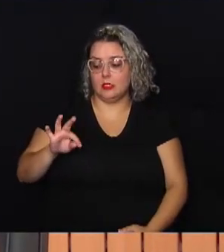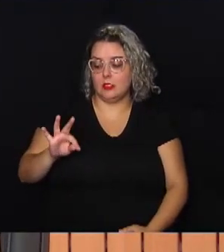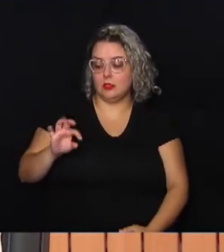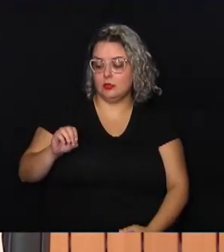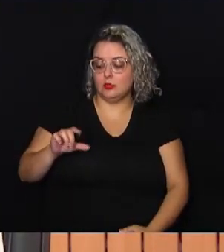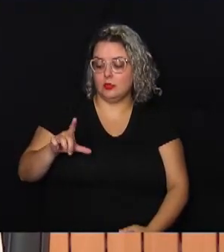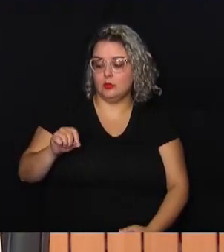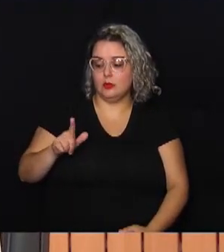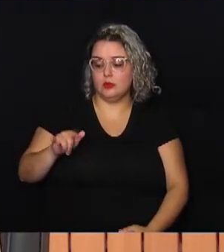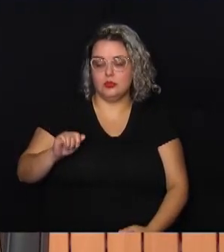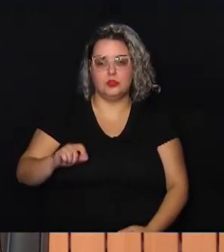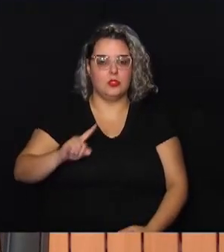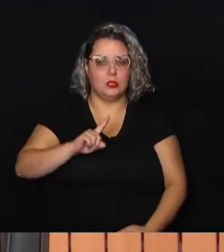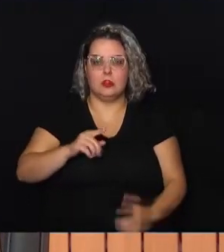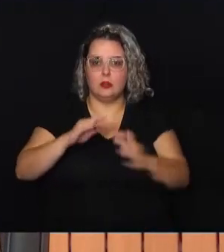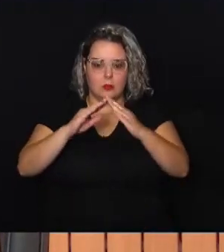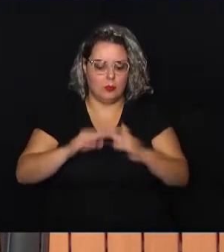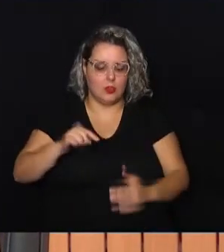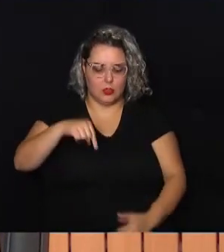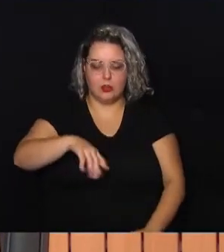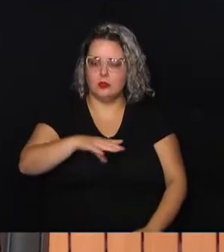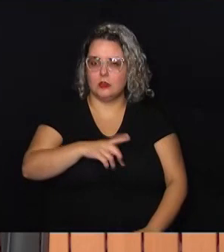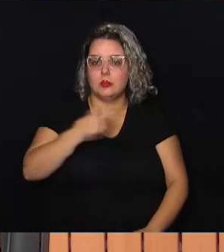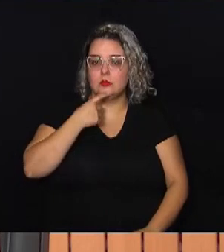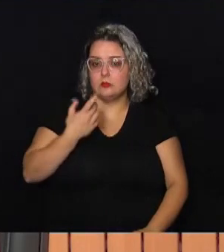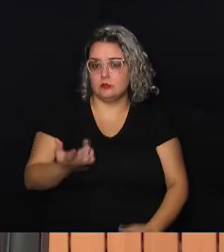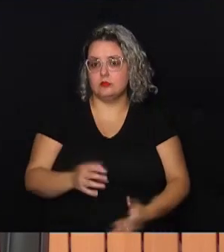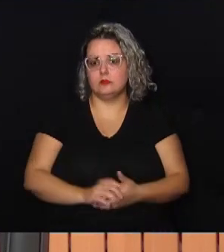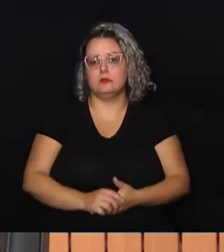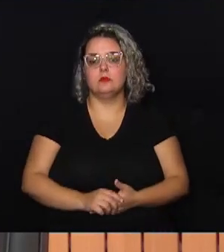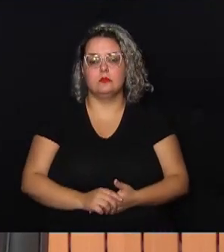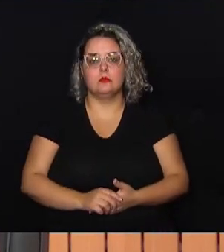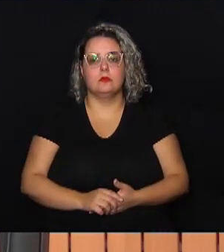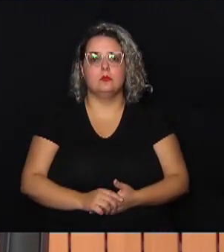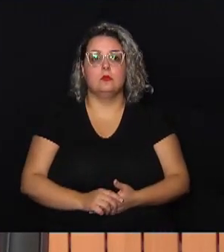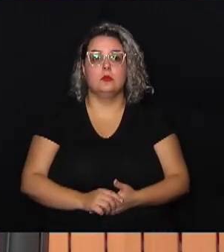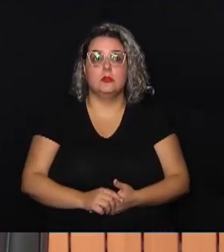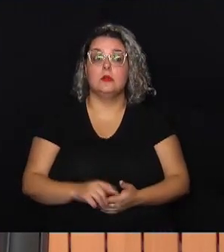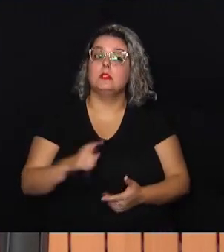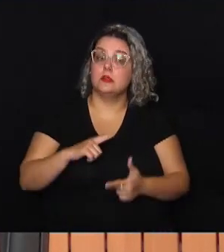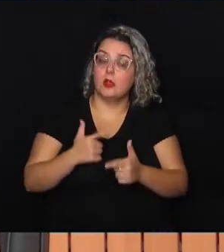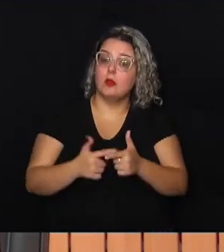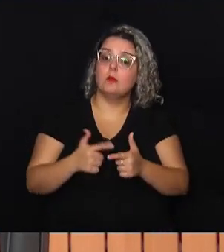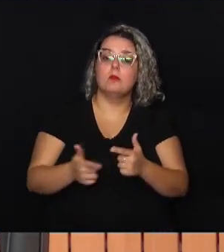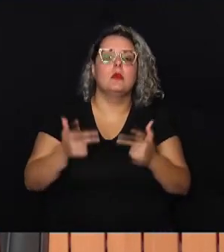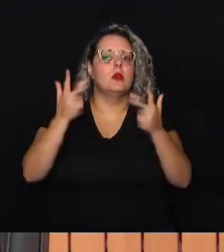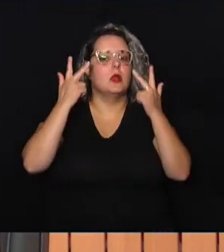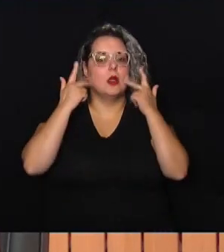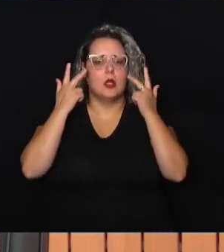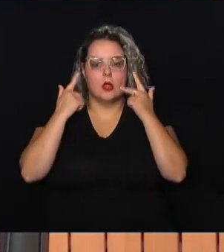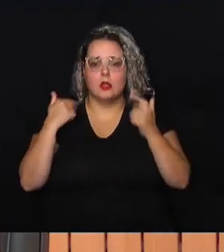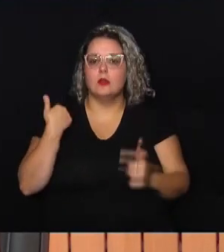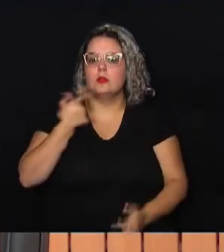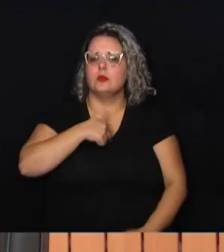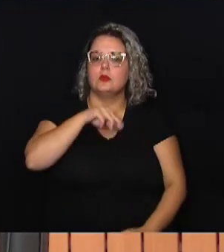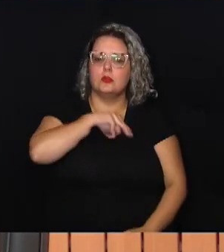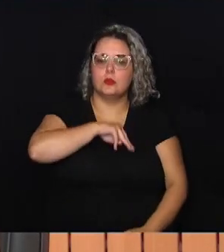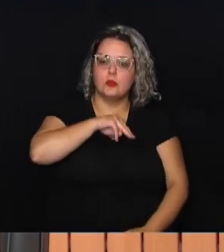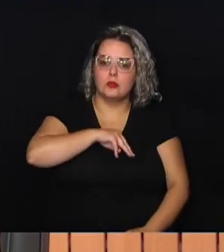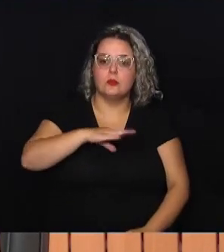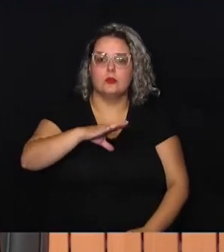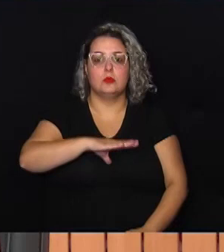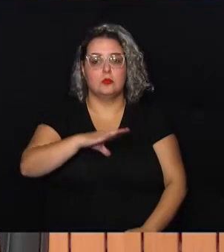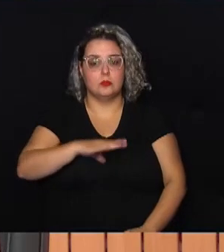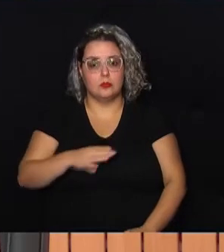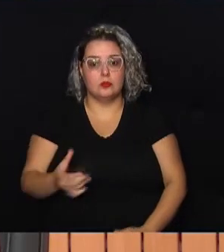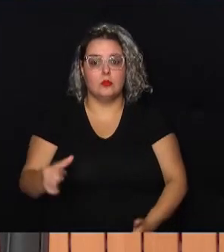Campinas. Isso tem dado um certo problema, mas faz parte da nossa missão de um município